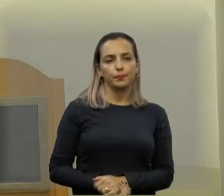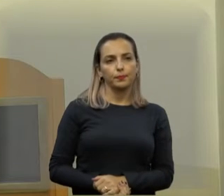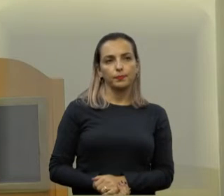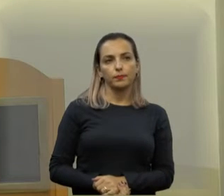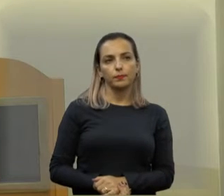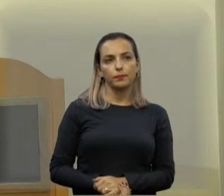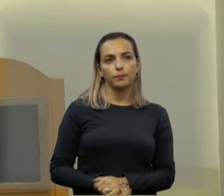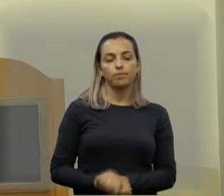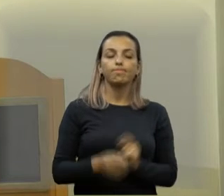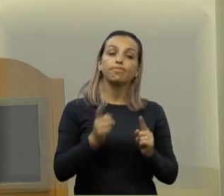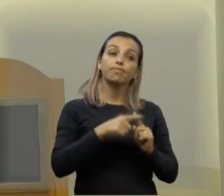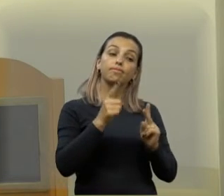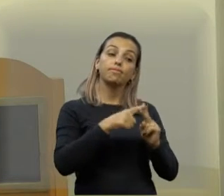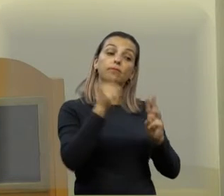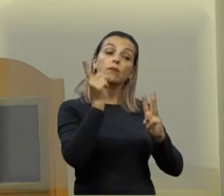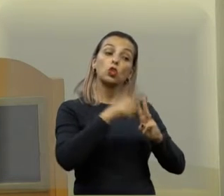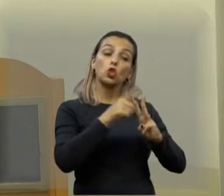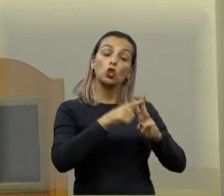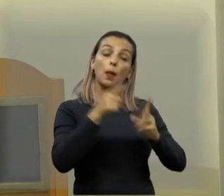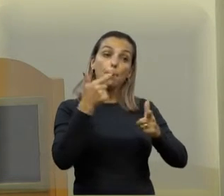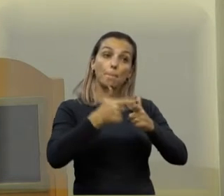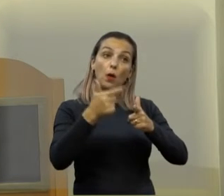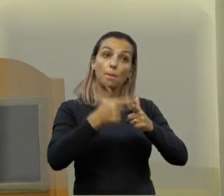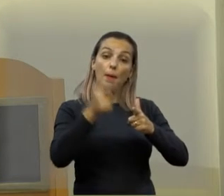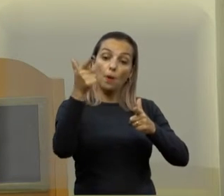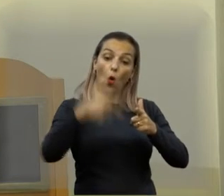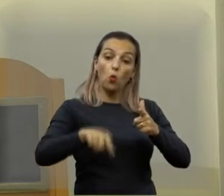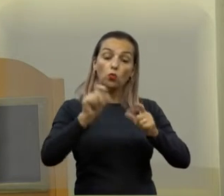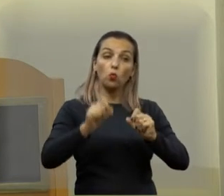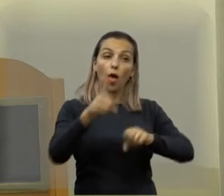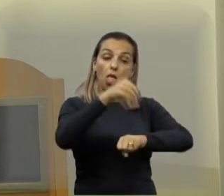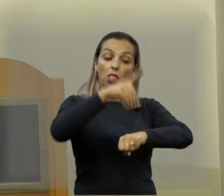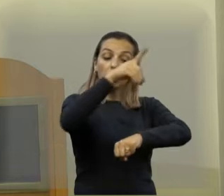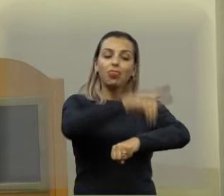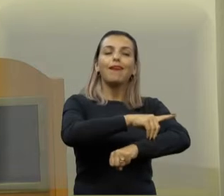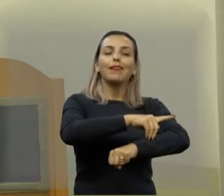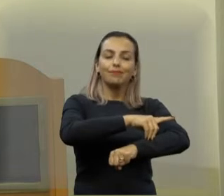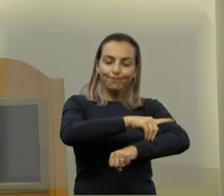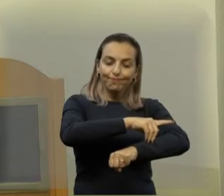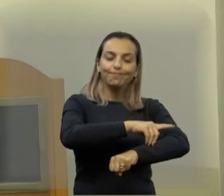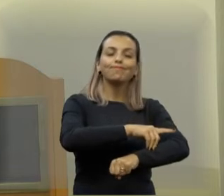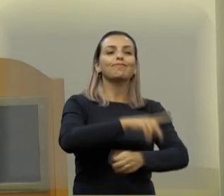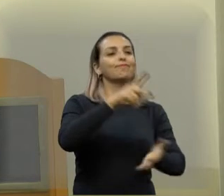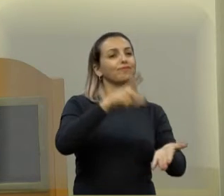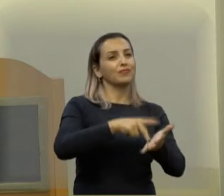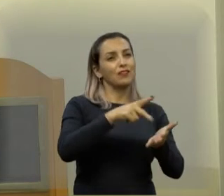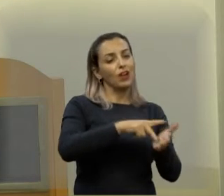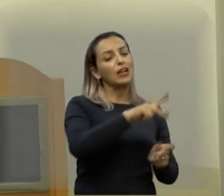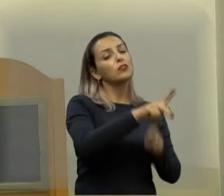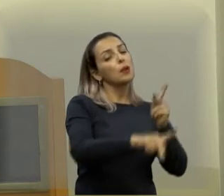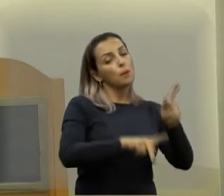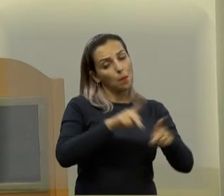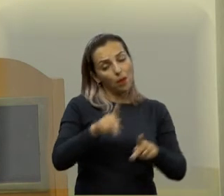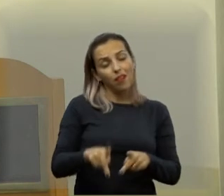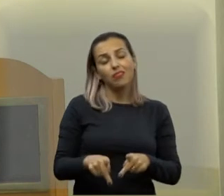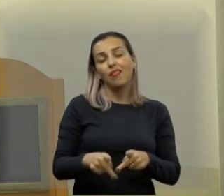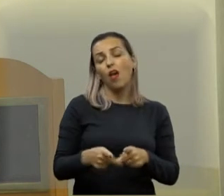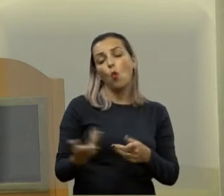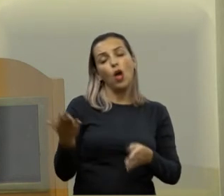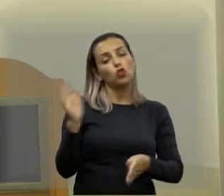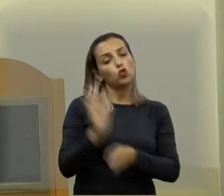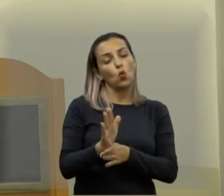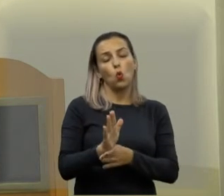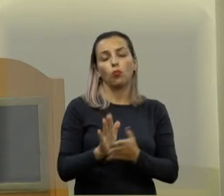Oi gente outro problema é que ele está nos afligindo Hoje é a questão da dengue é evidente que o povo também não